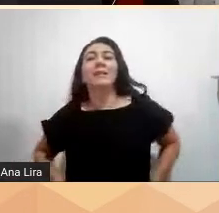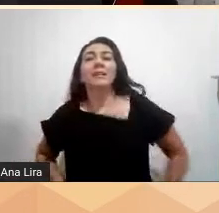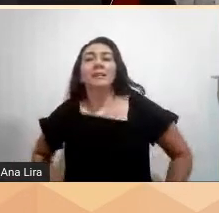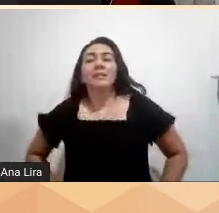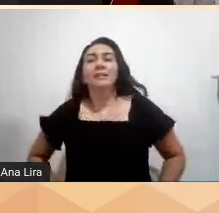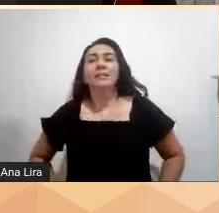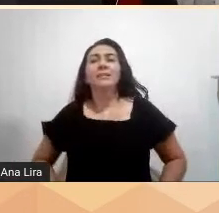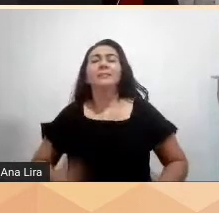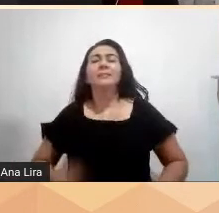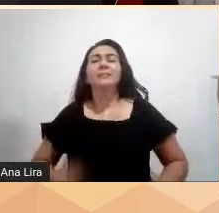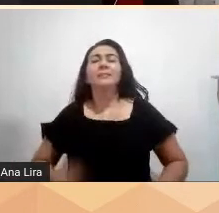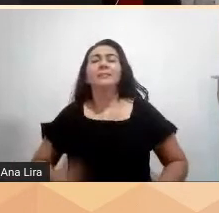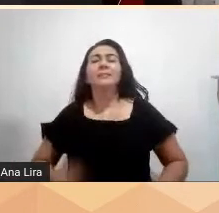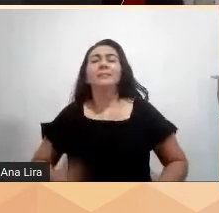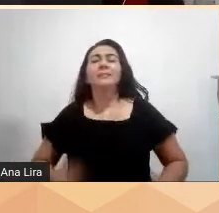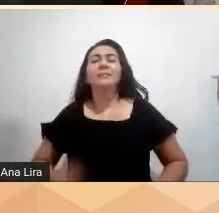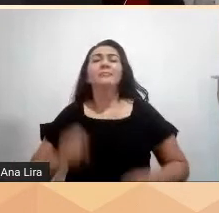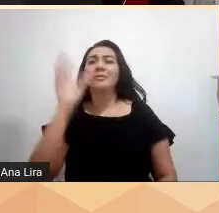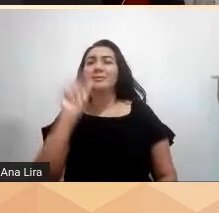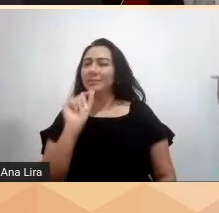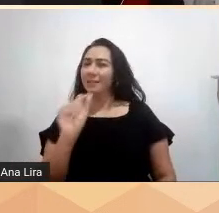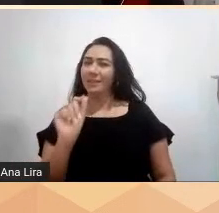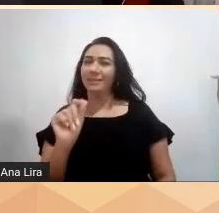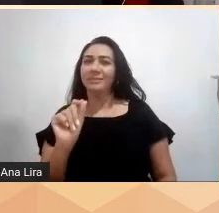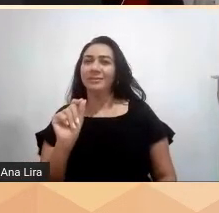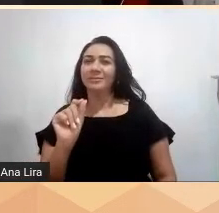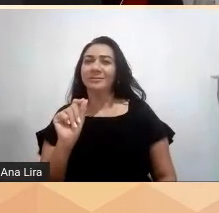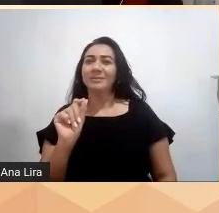finalizando a minha fala, que eu sei que tem um tempo aí para nós,